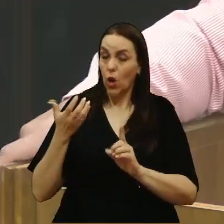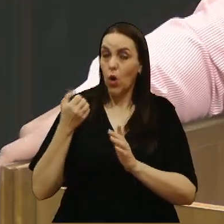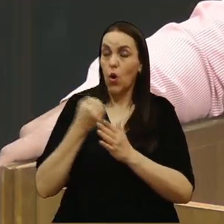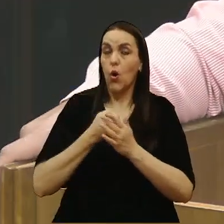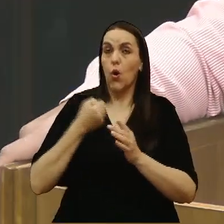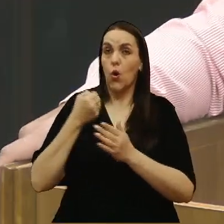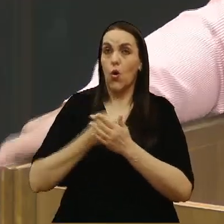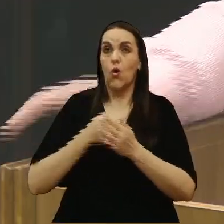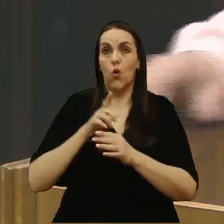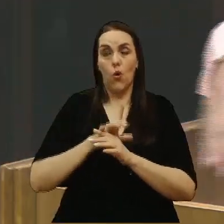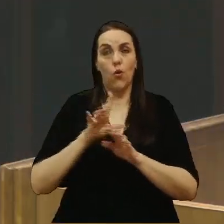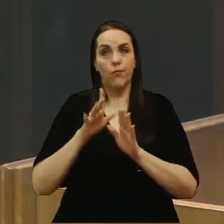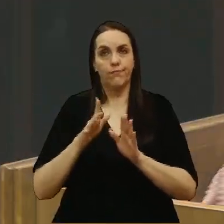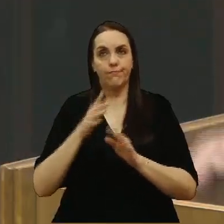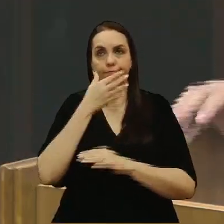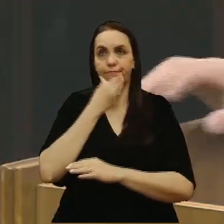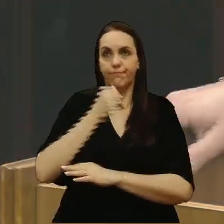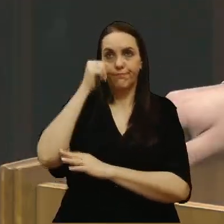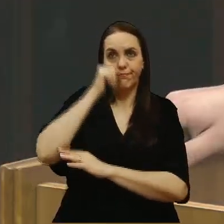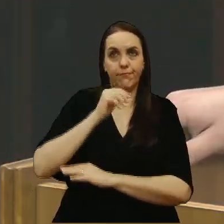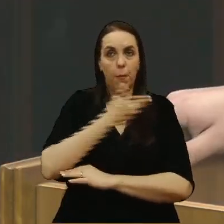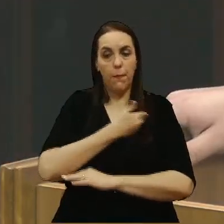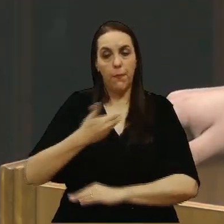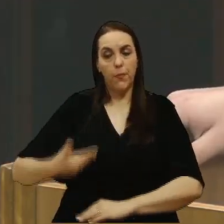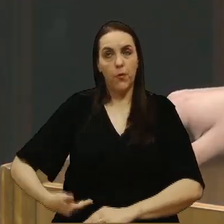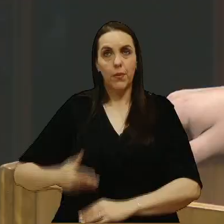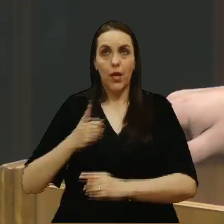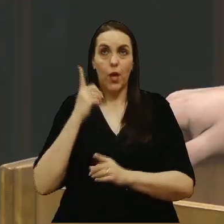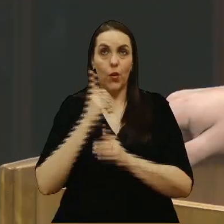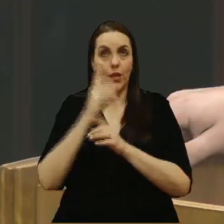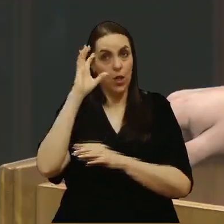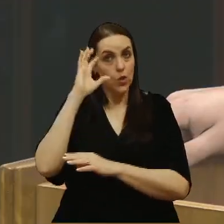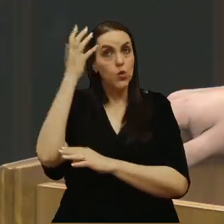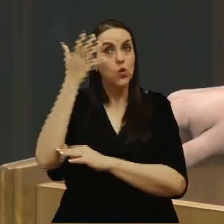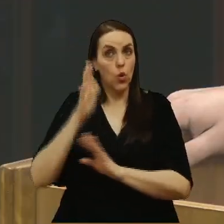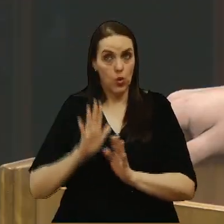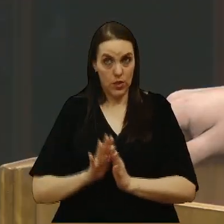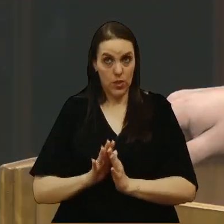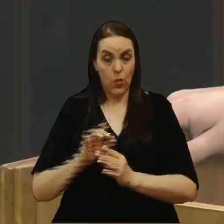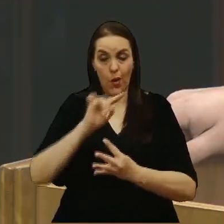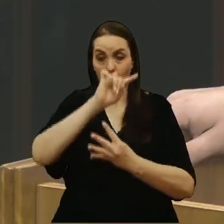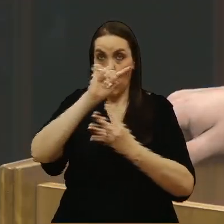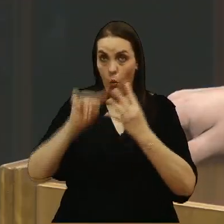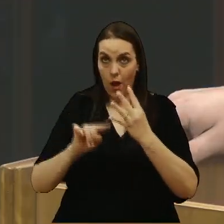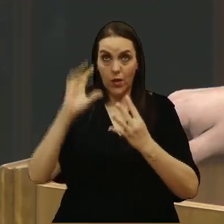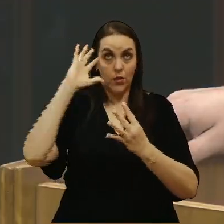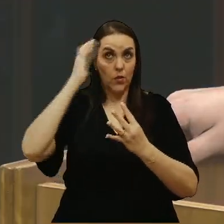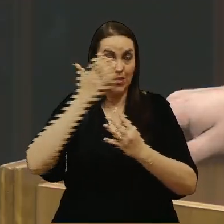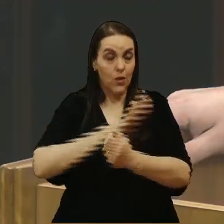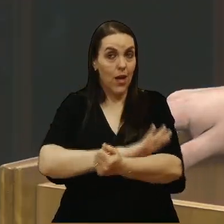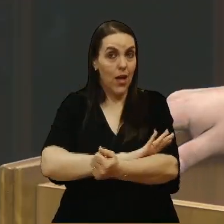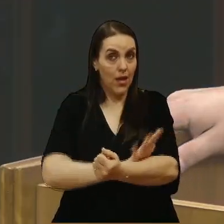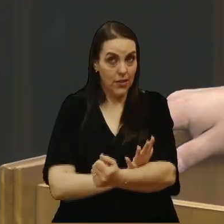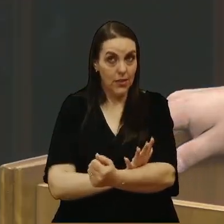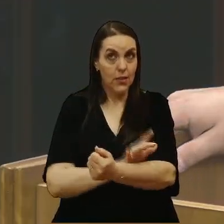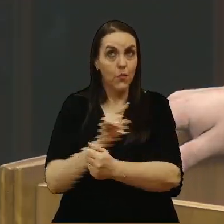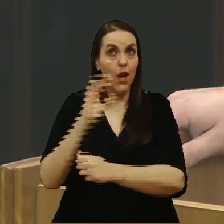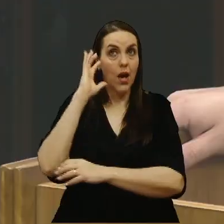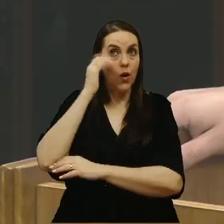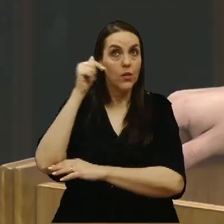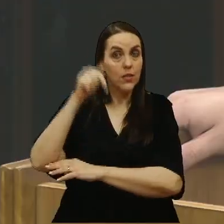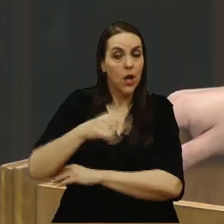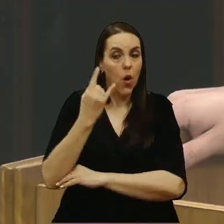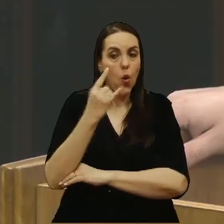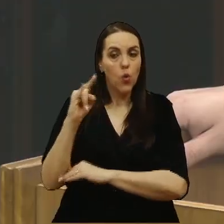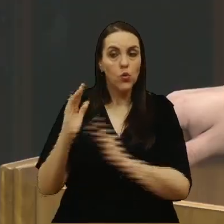homens e mulheres públicas, precisamos encontrar a saída. Eu venho falar para vocês de 4 casos de racismo acontecidos no